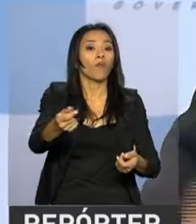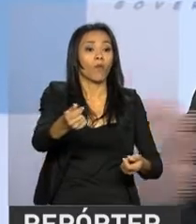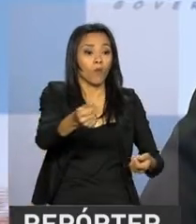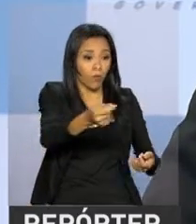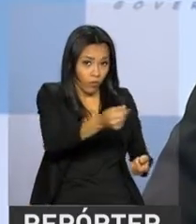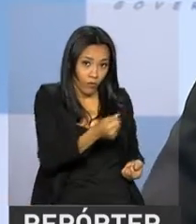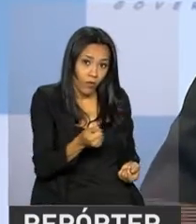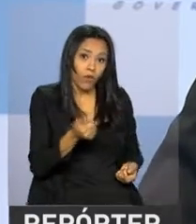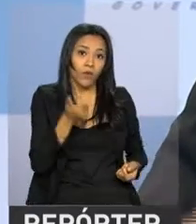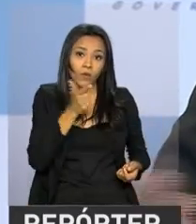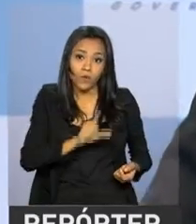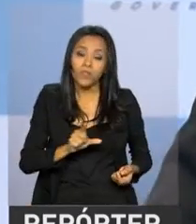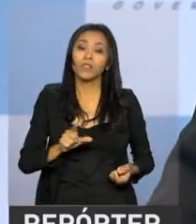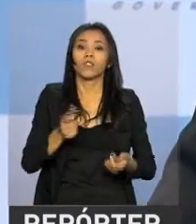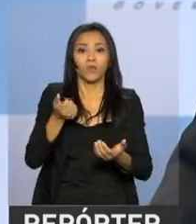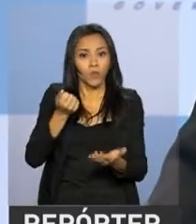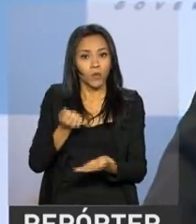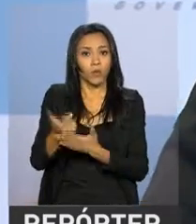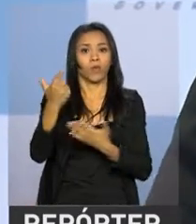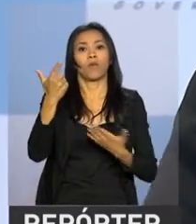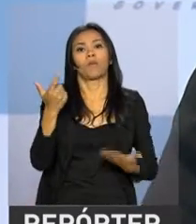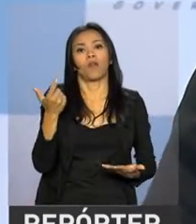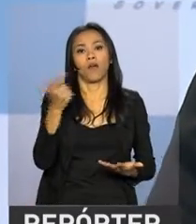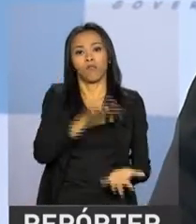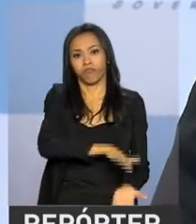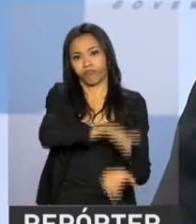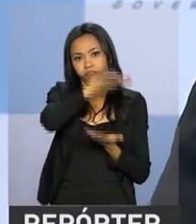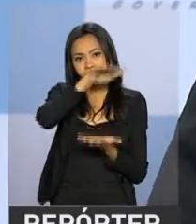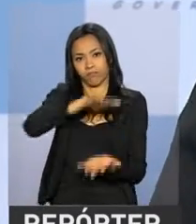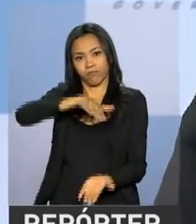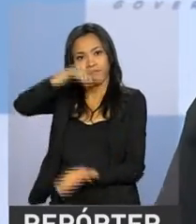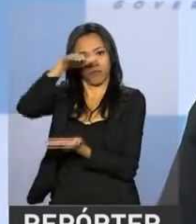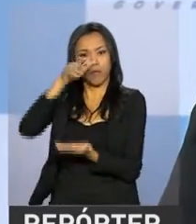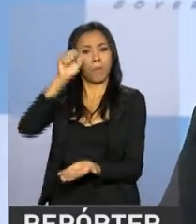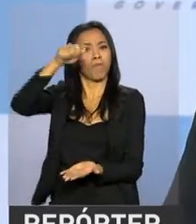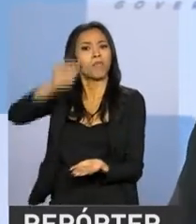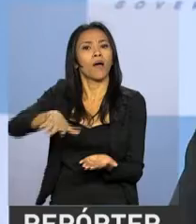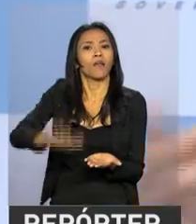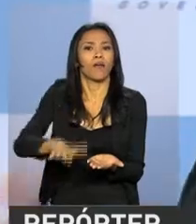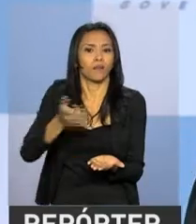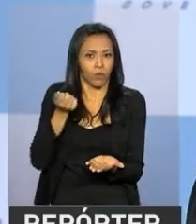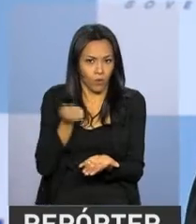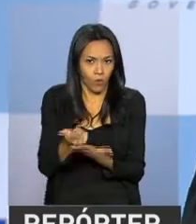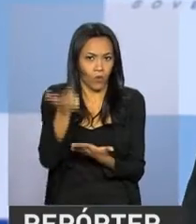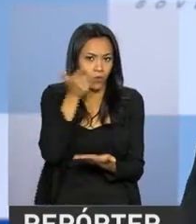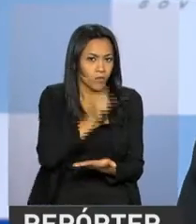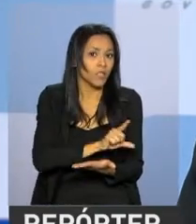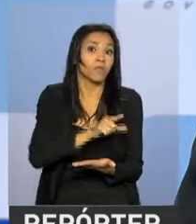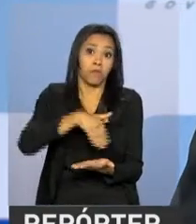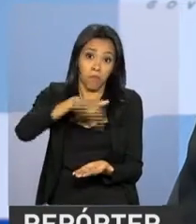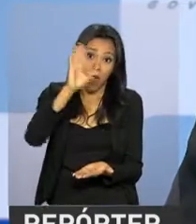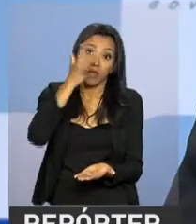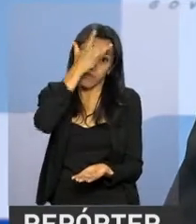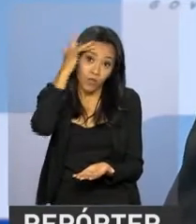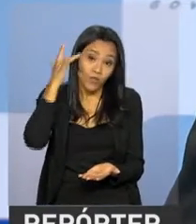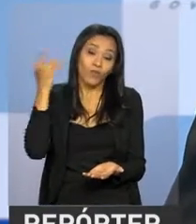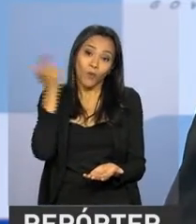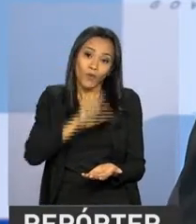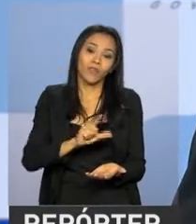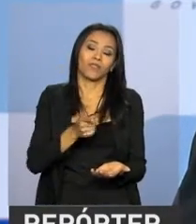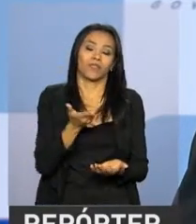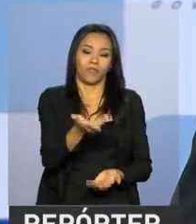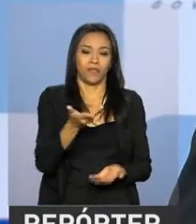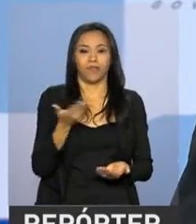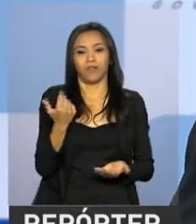ampliamos o acesso com o povo já o volume comprado mais barato então compramos mais barato atendemos mais pessoas esta